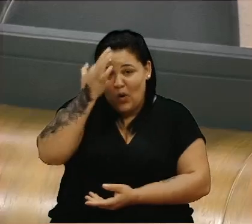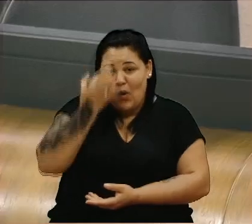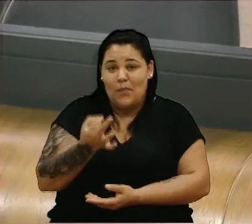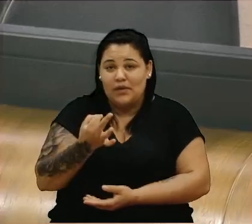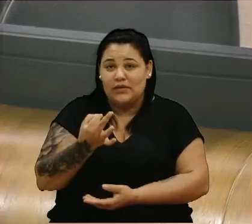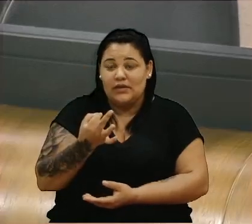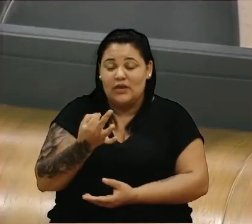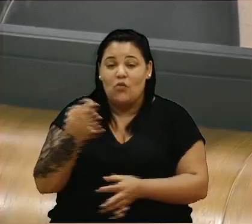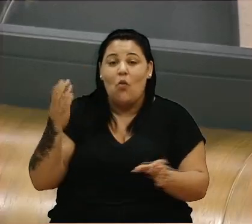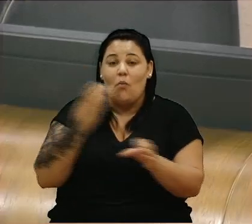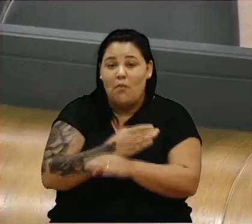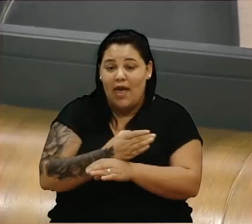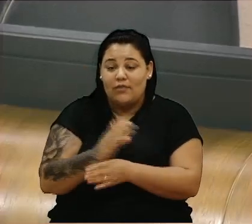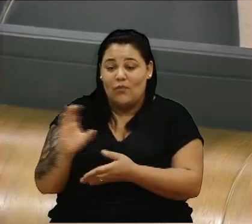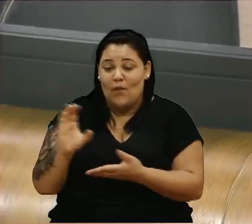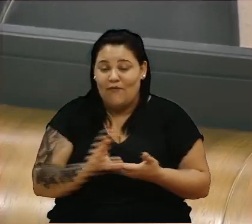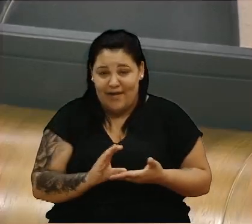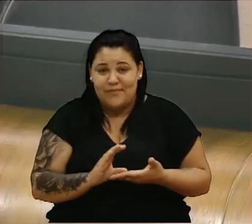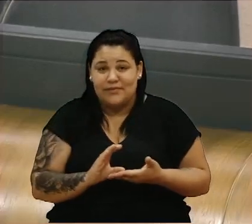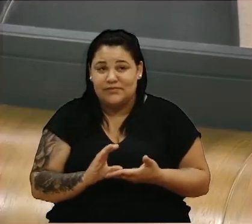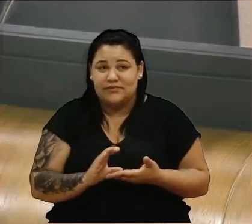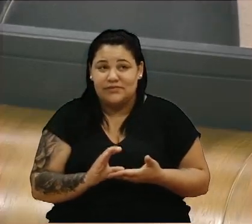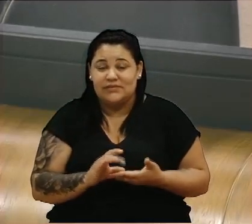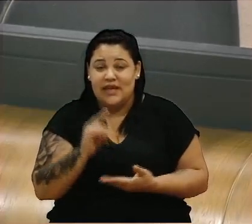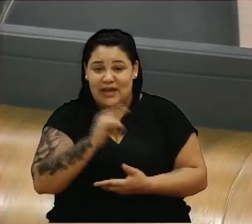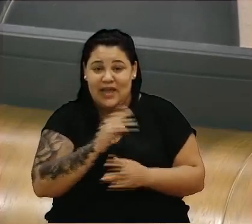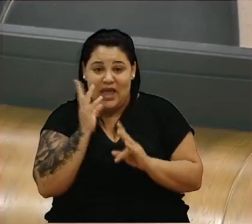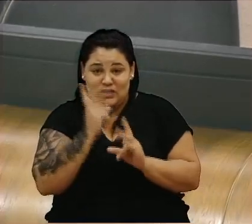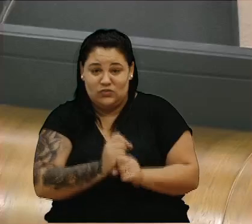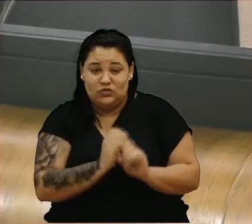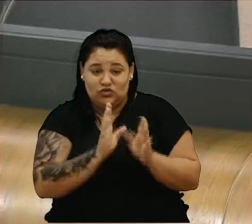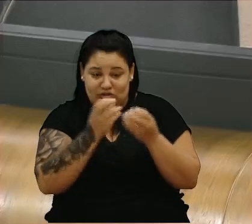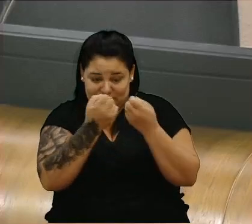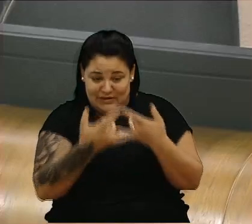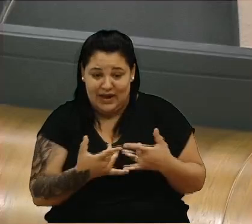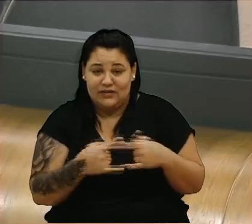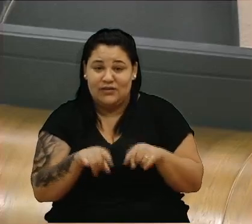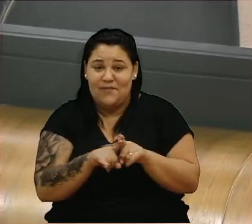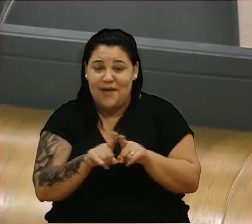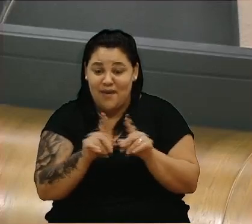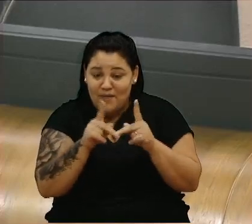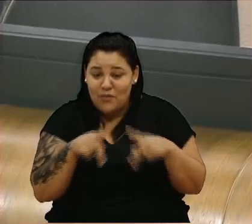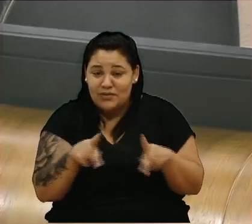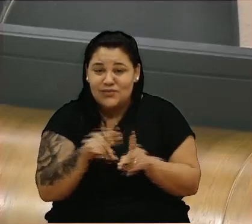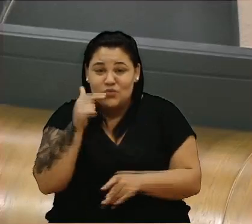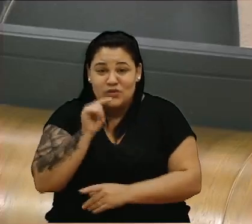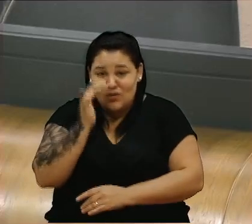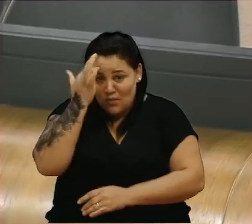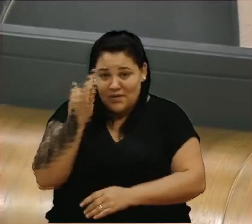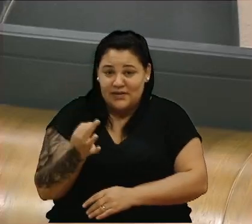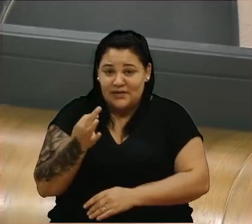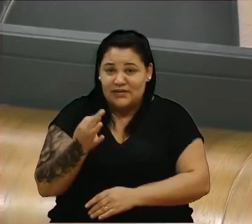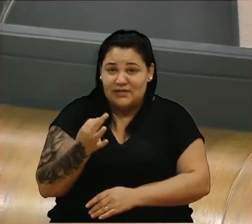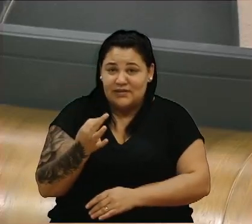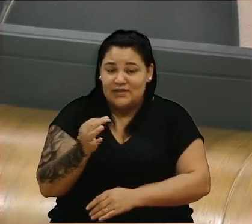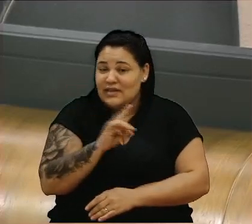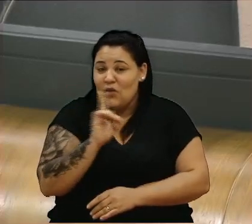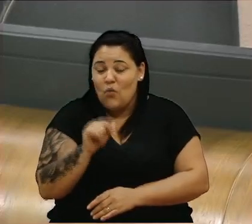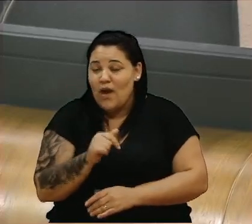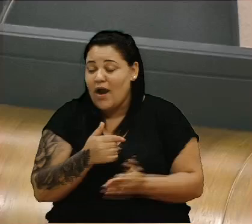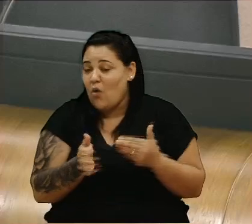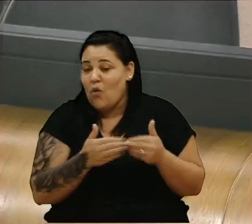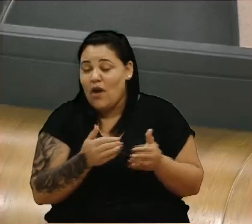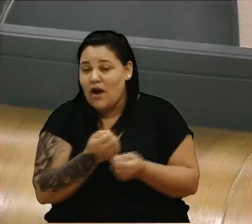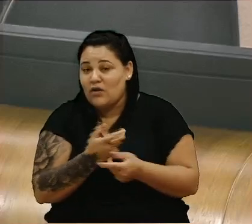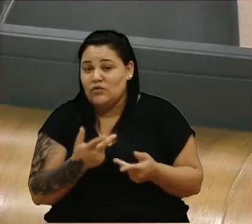sua totalidade o recurso extraordinário, que ali está resumido, e bem resumido, e para a população entender, que não é notícia,